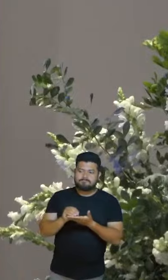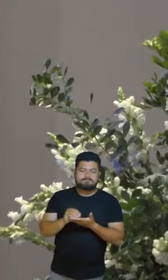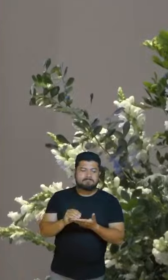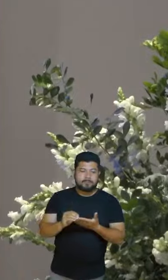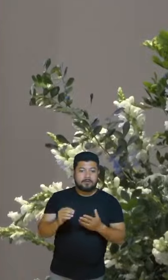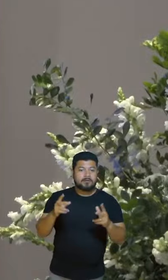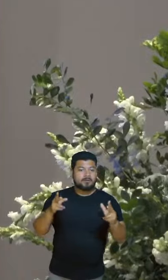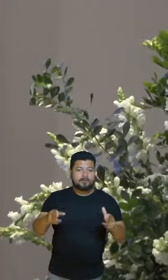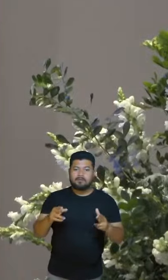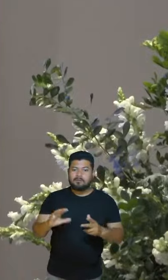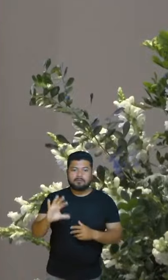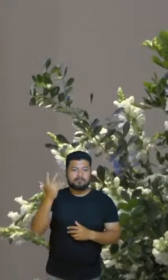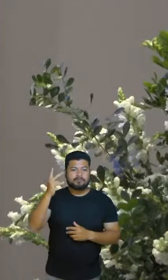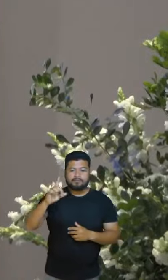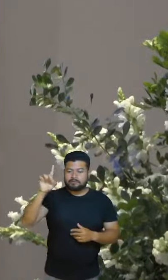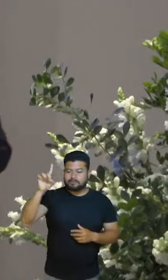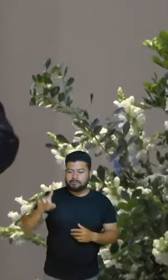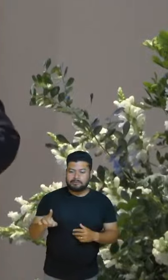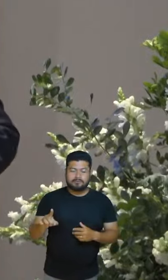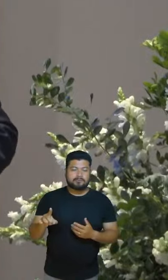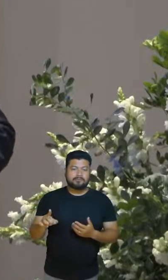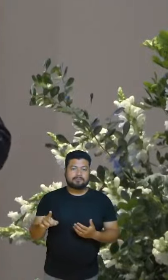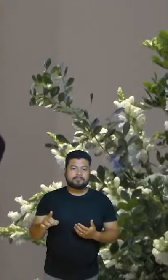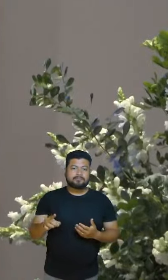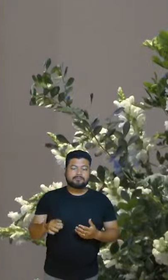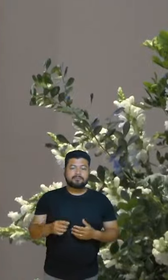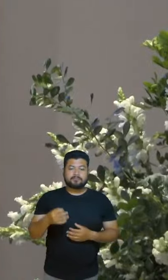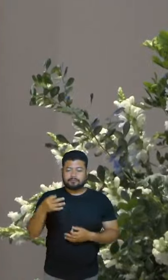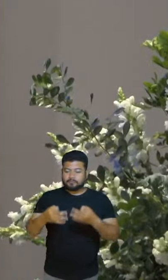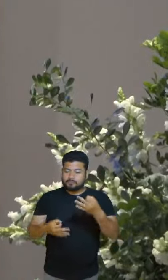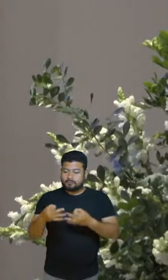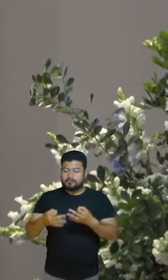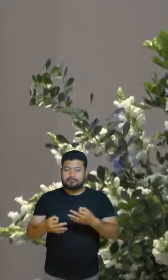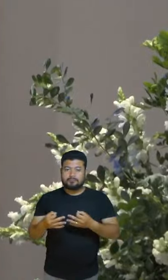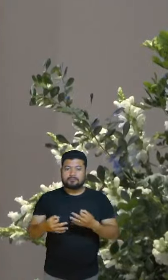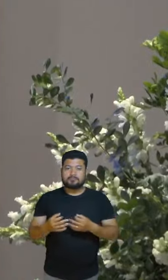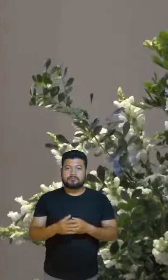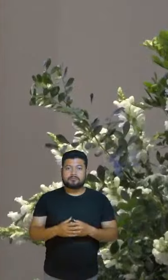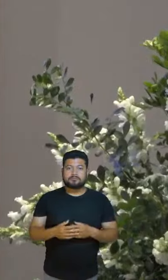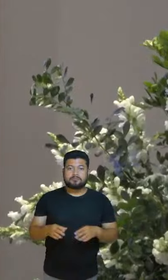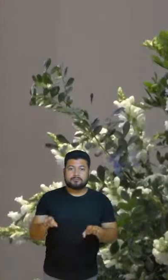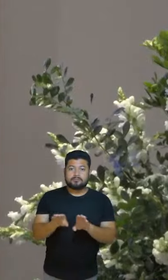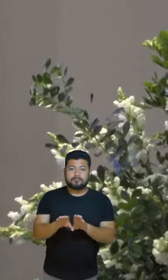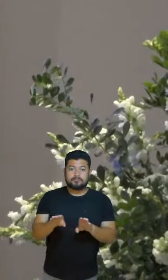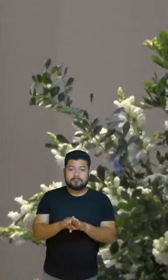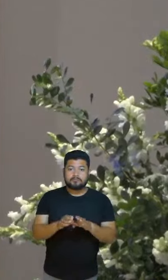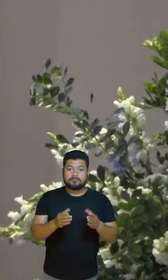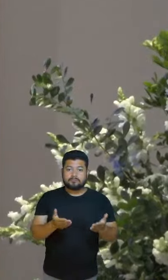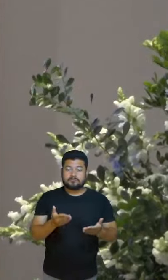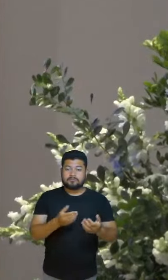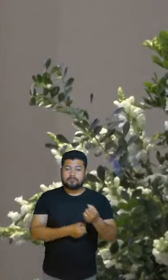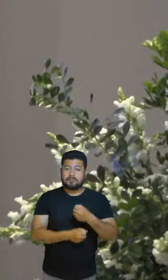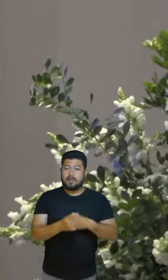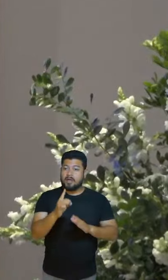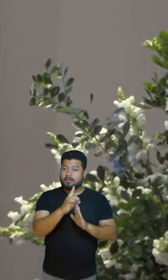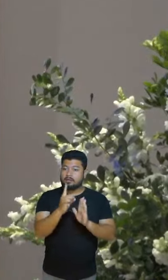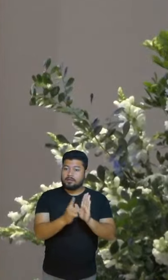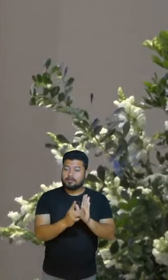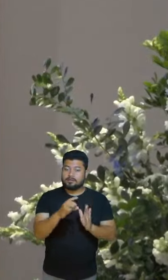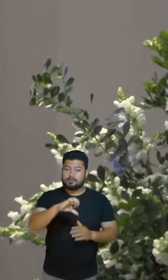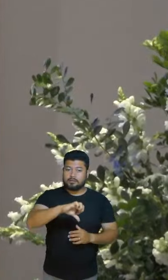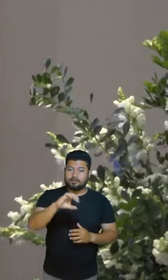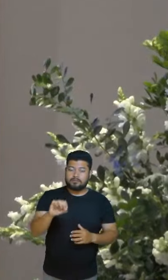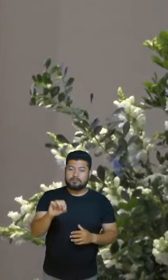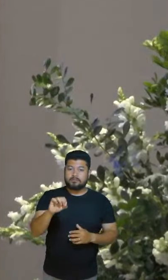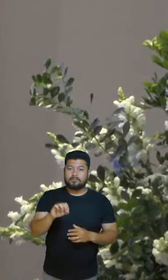principalmente por uma decisão da suprema Corte dos Estados Unidos eu diria né no